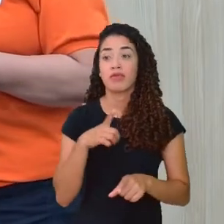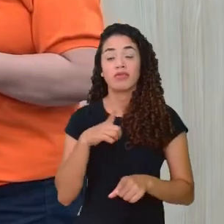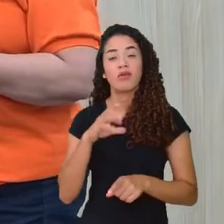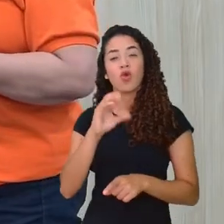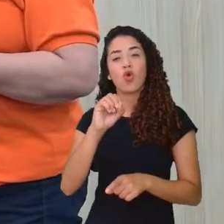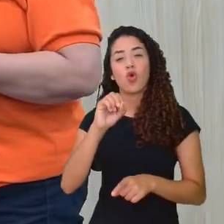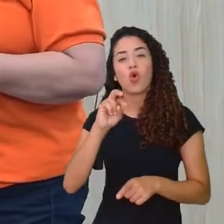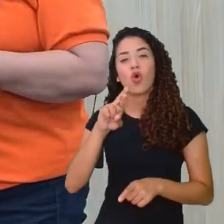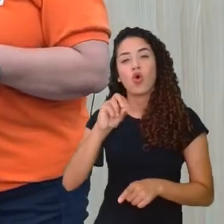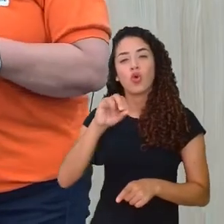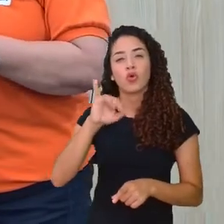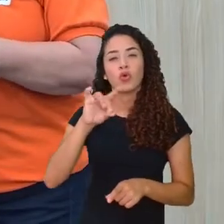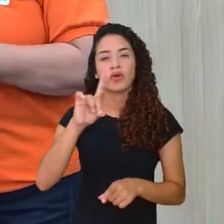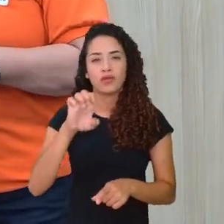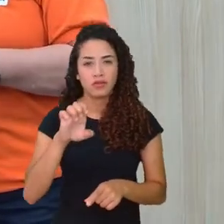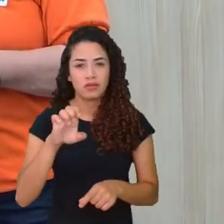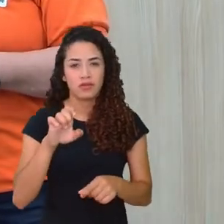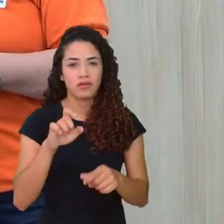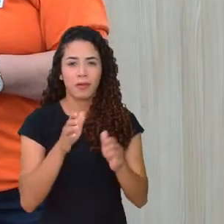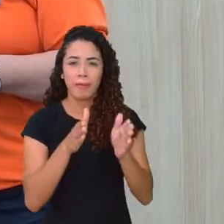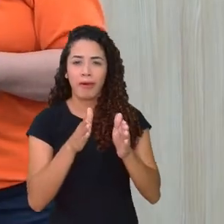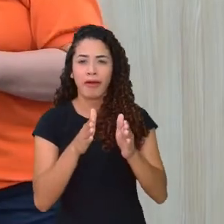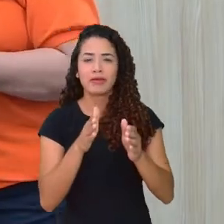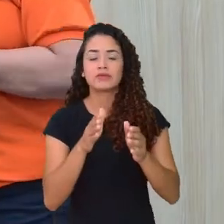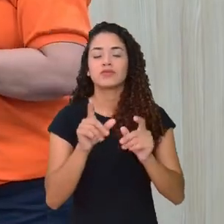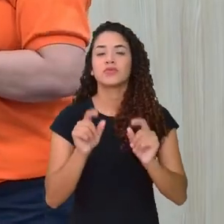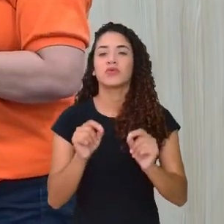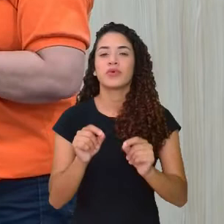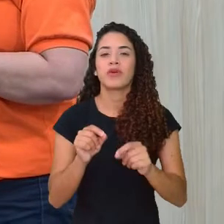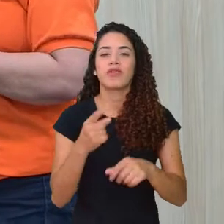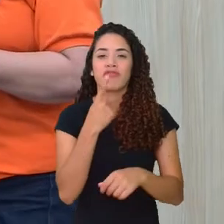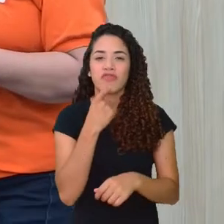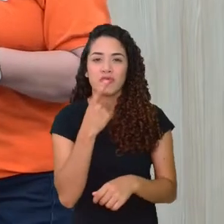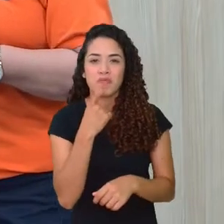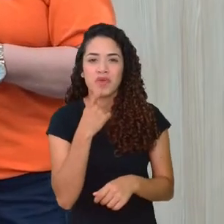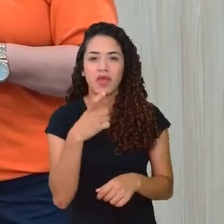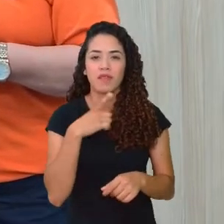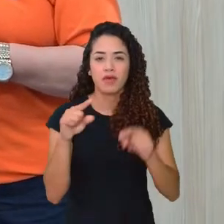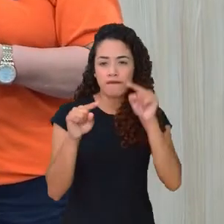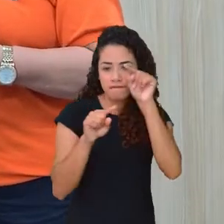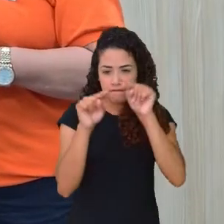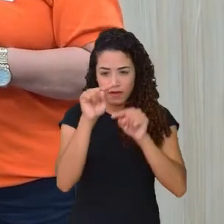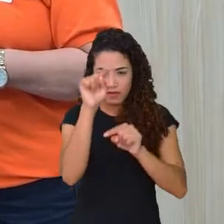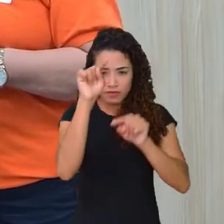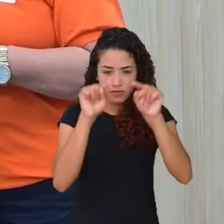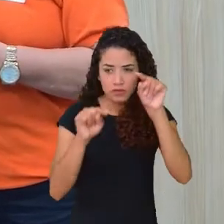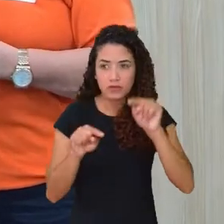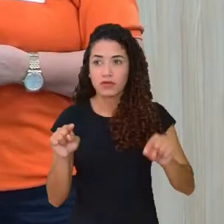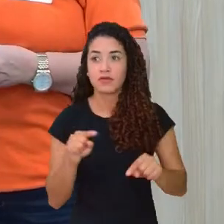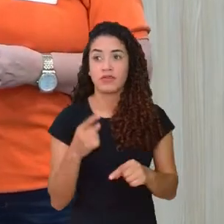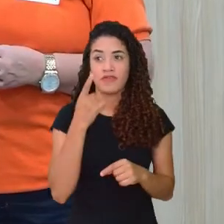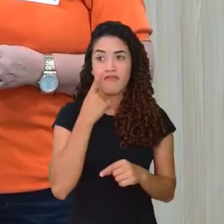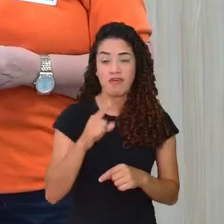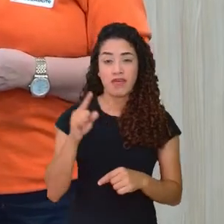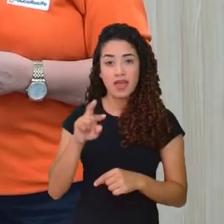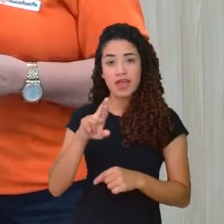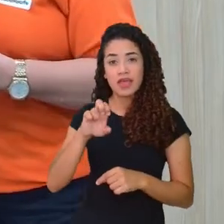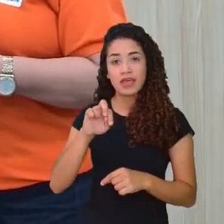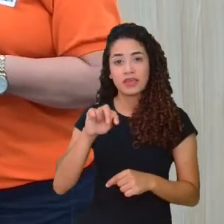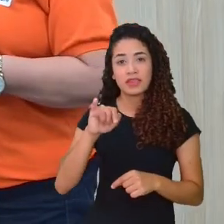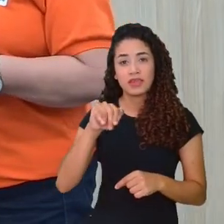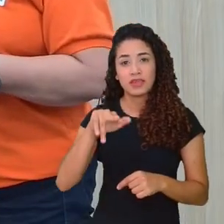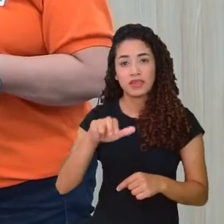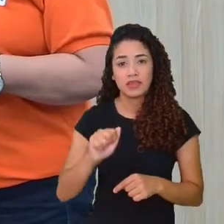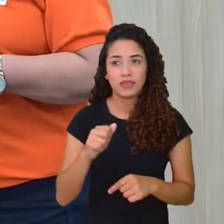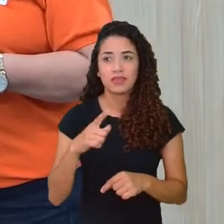parte vermelha, muito irrigada, cheia de vasos sanguíneos. A retina, que está representada aqui com a cor amarela,